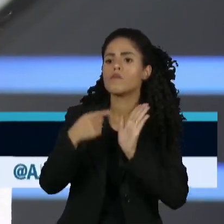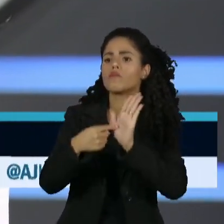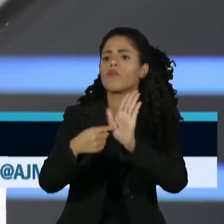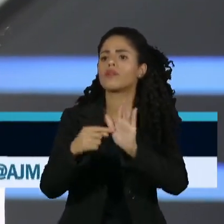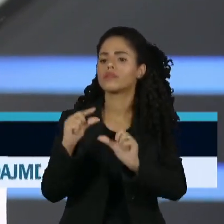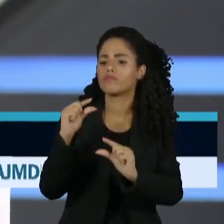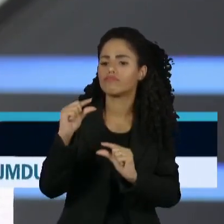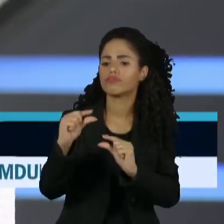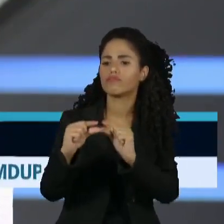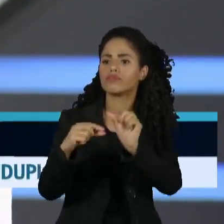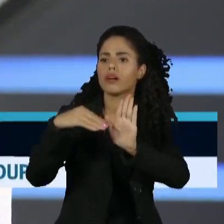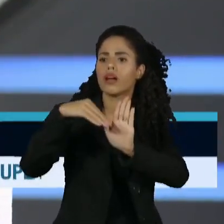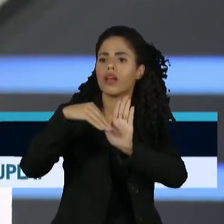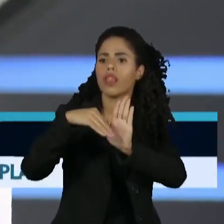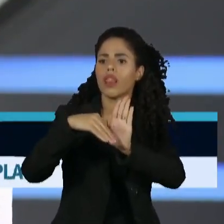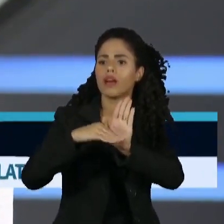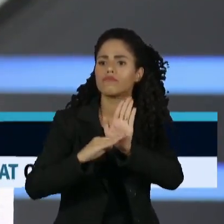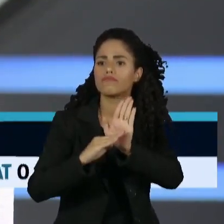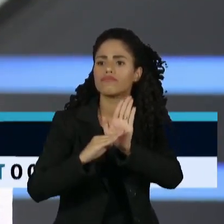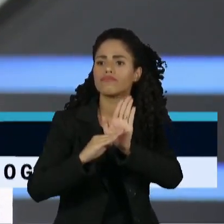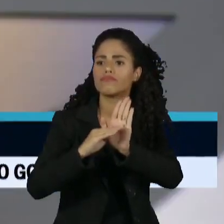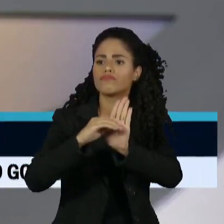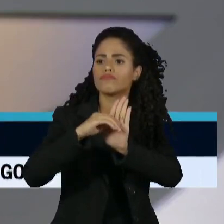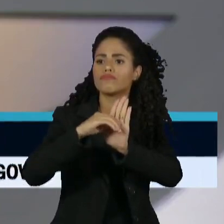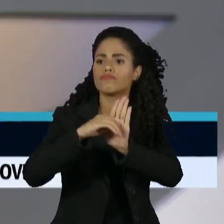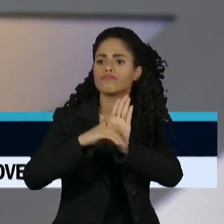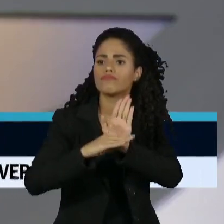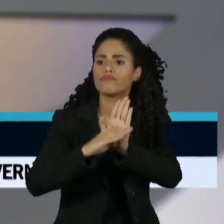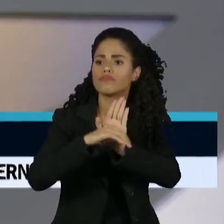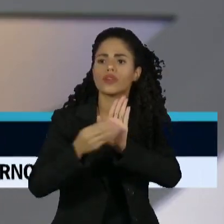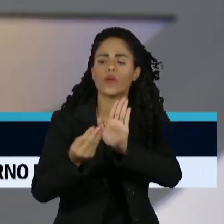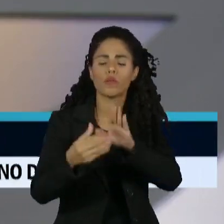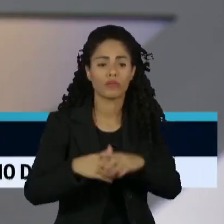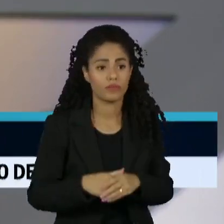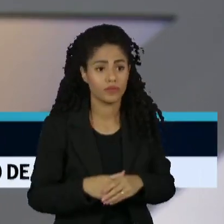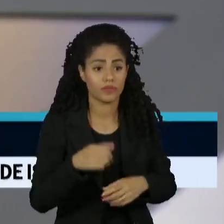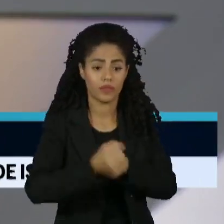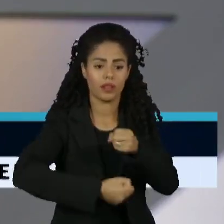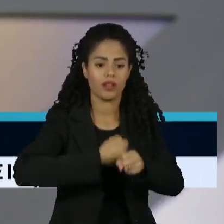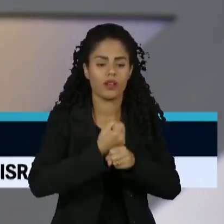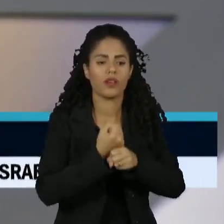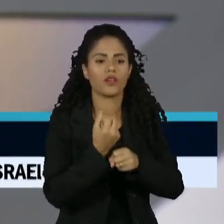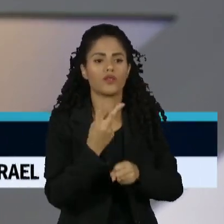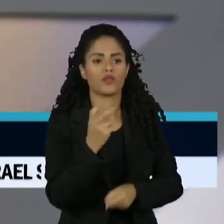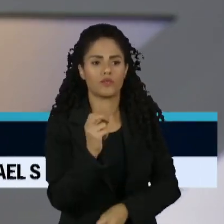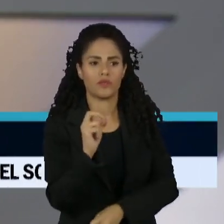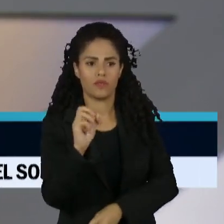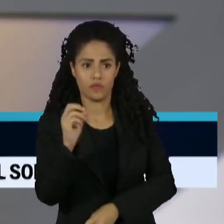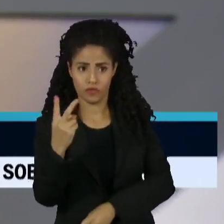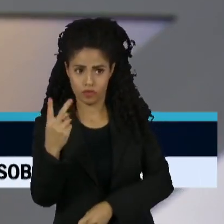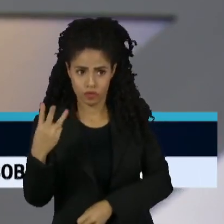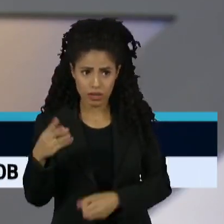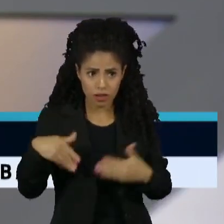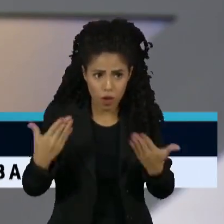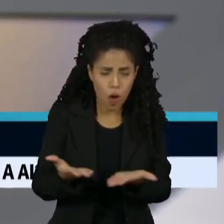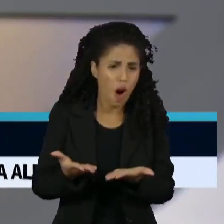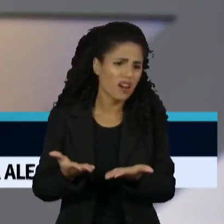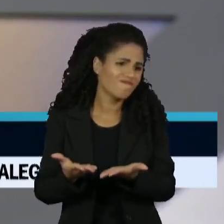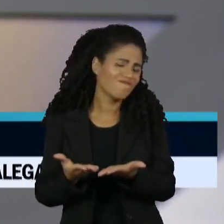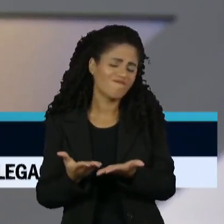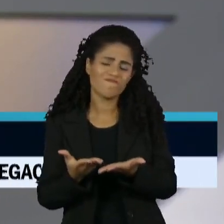pequenas oscilações das estimativas? Para 2023, não tem a menor relevância. O que acontece